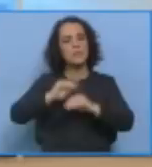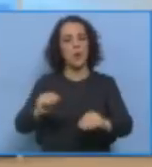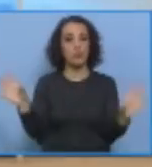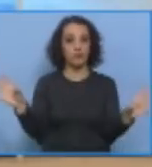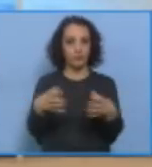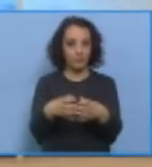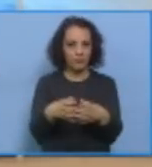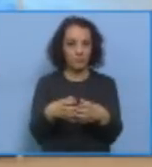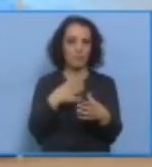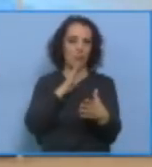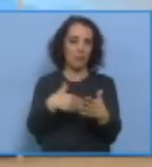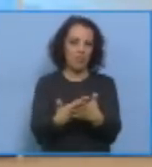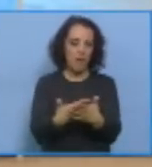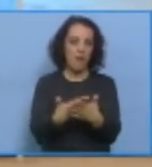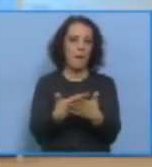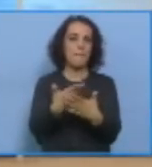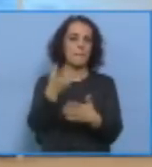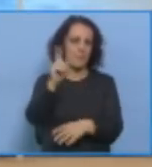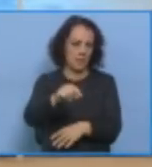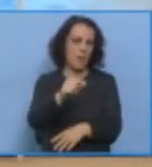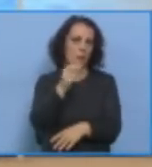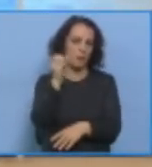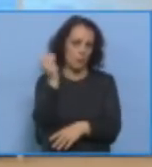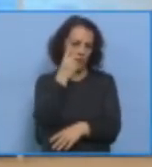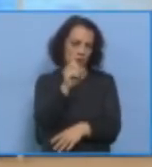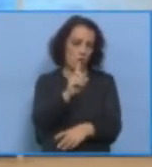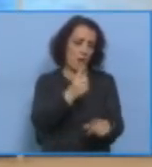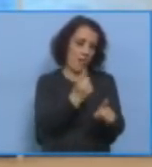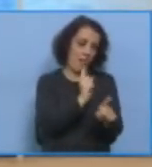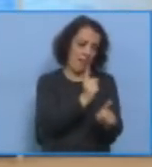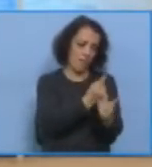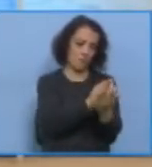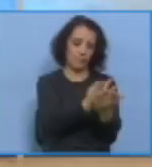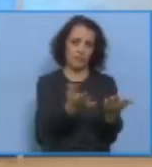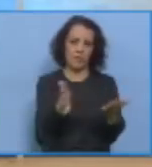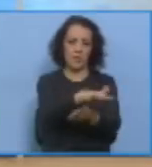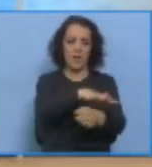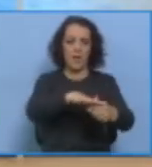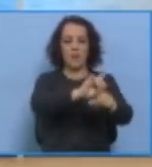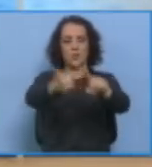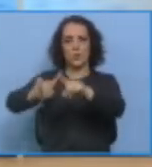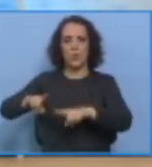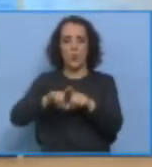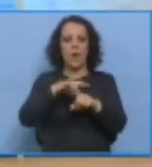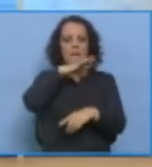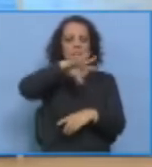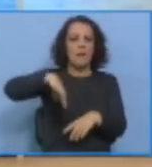vindo a levar a cabo também com professores, e é tudo isso que vai construindo efetivamente esta dimensão identitária, isto é, a família